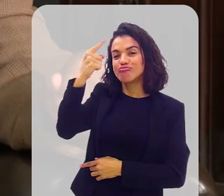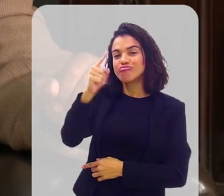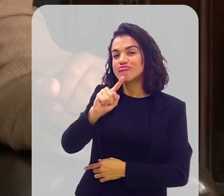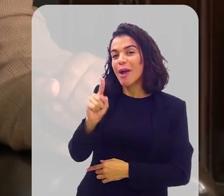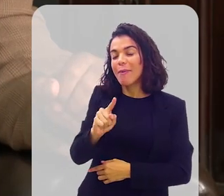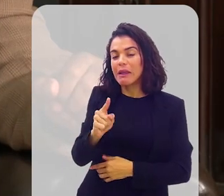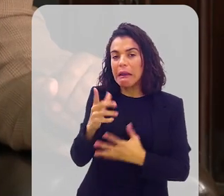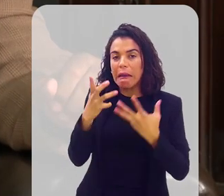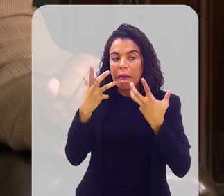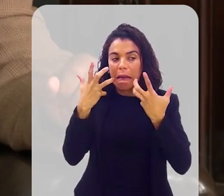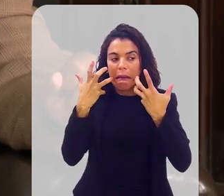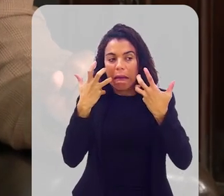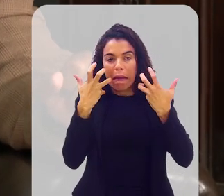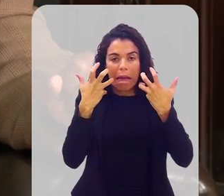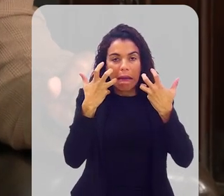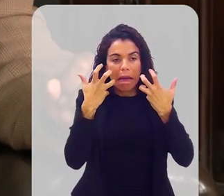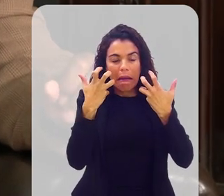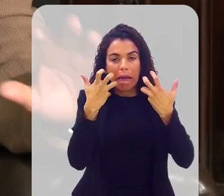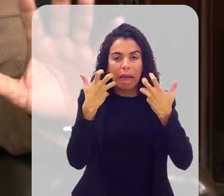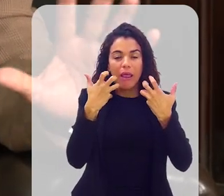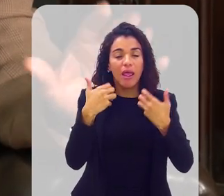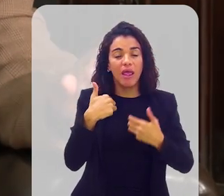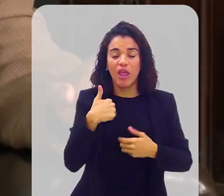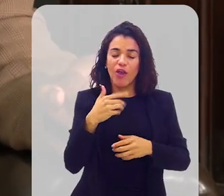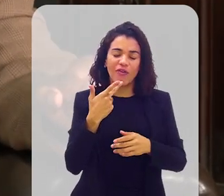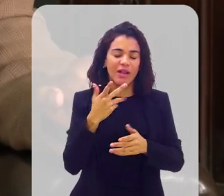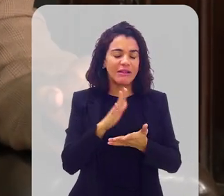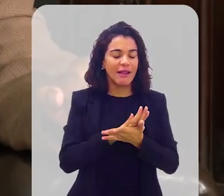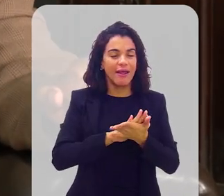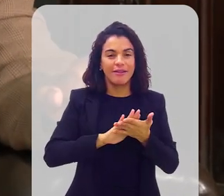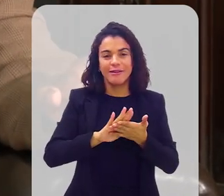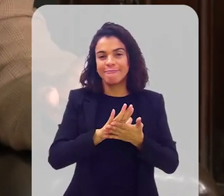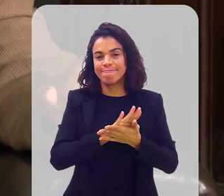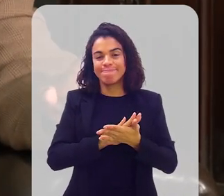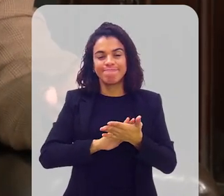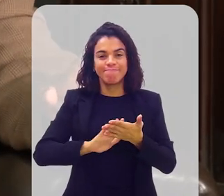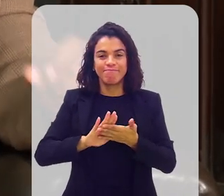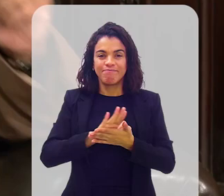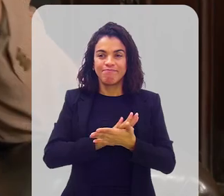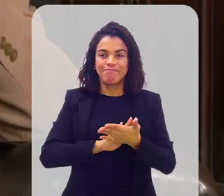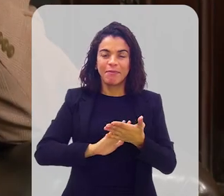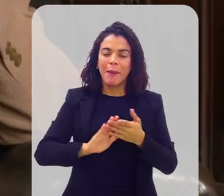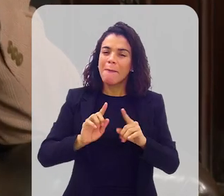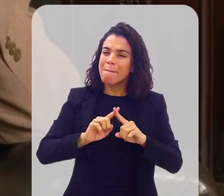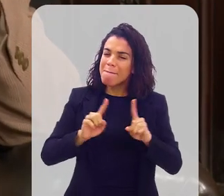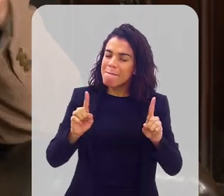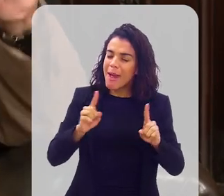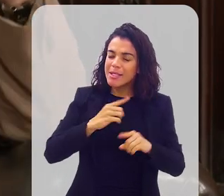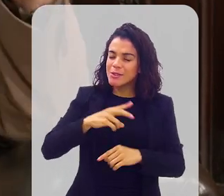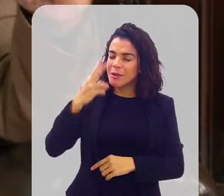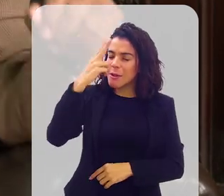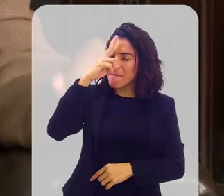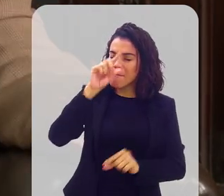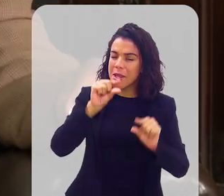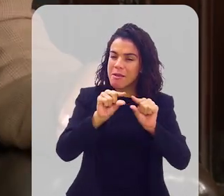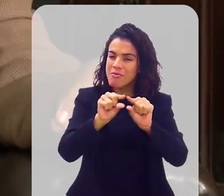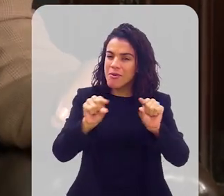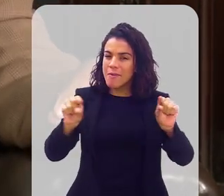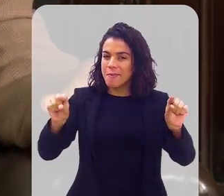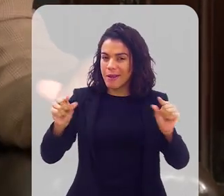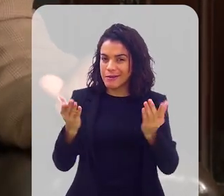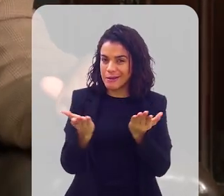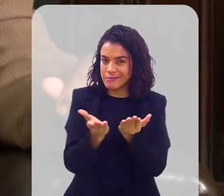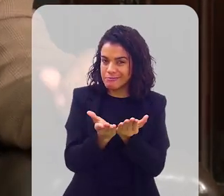sabia aonde colocar a cara. Eu simplesmente não farei absolutamente nada. Mas me veio uma passagem na